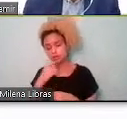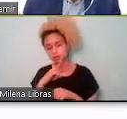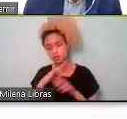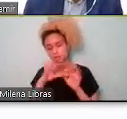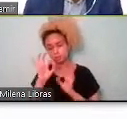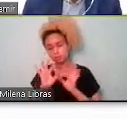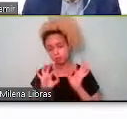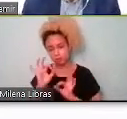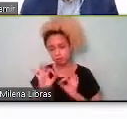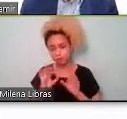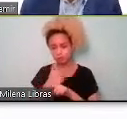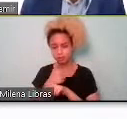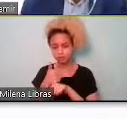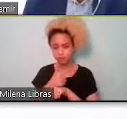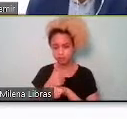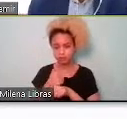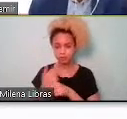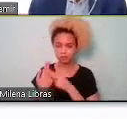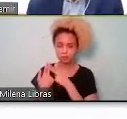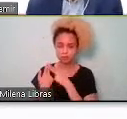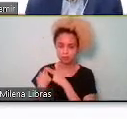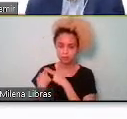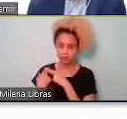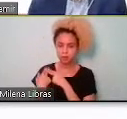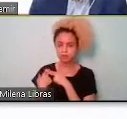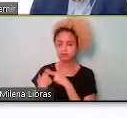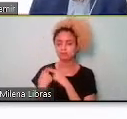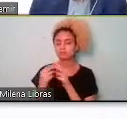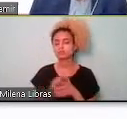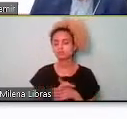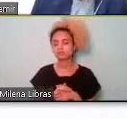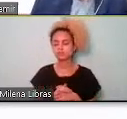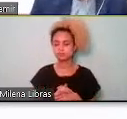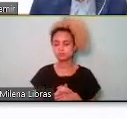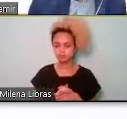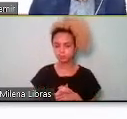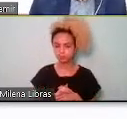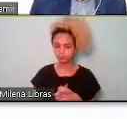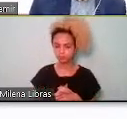profissional responsável e um termo de responsabilidade.